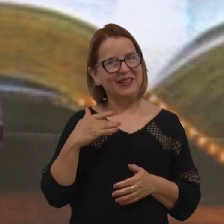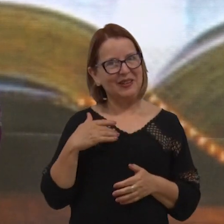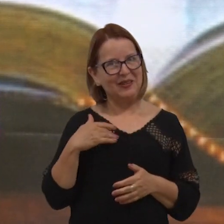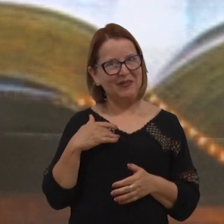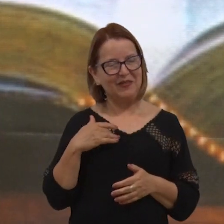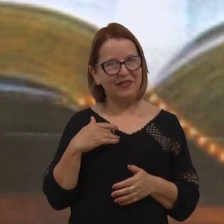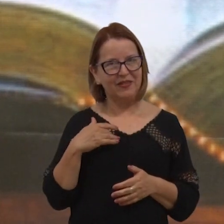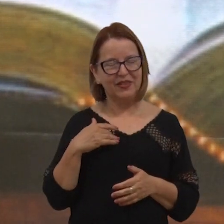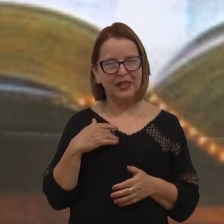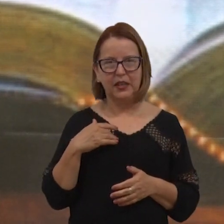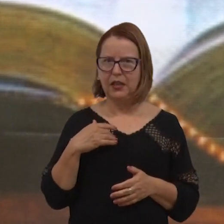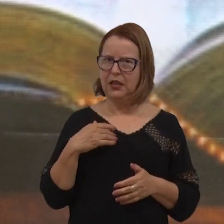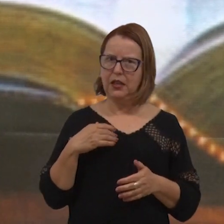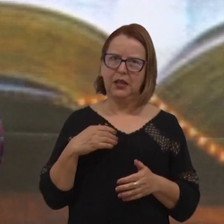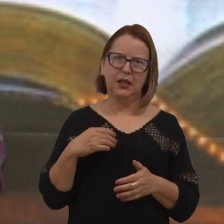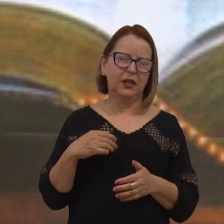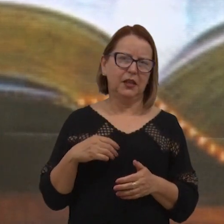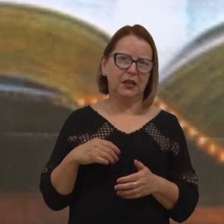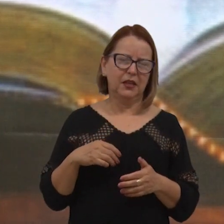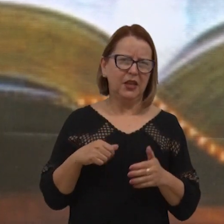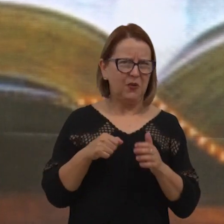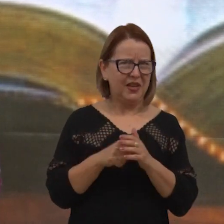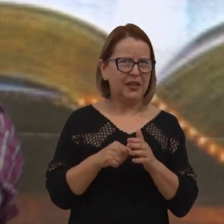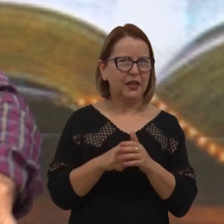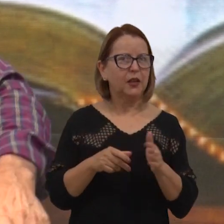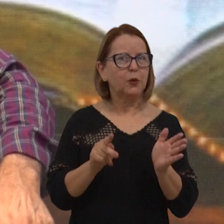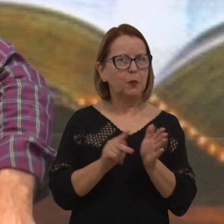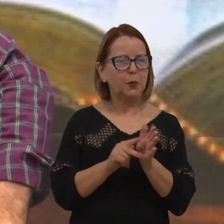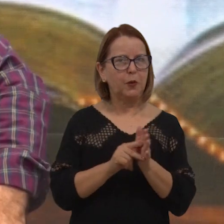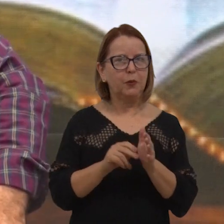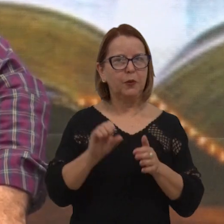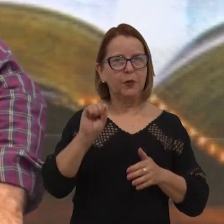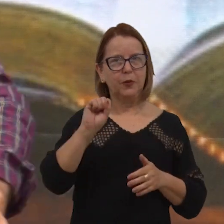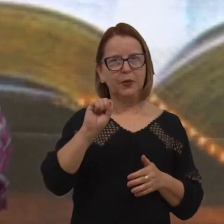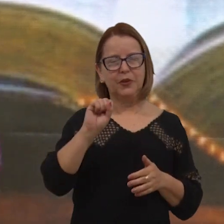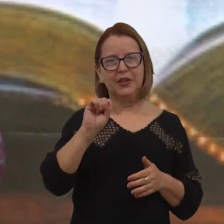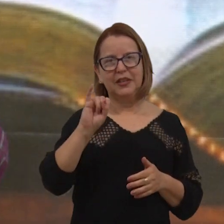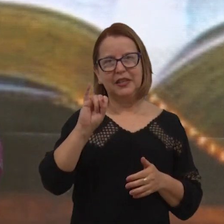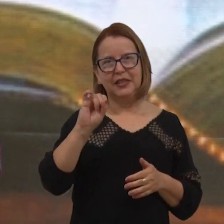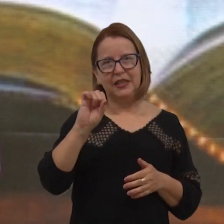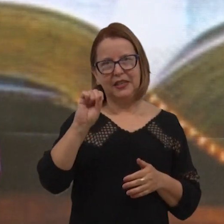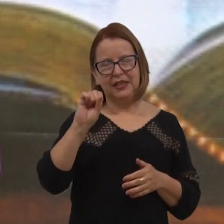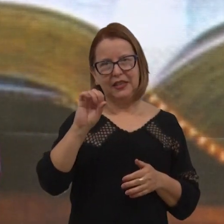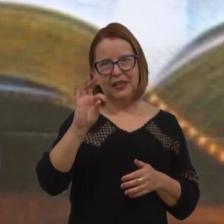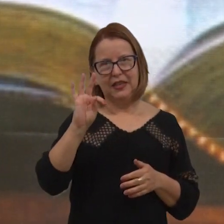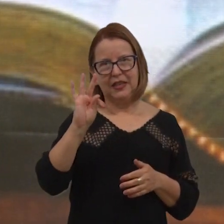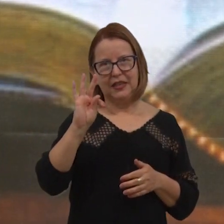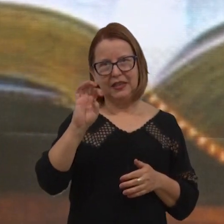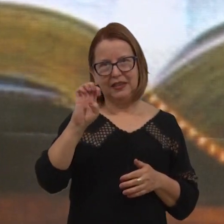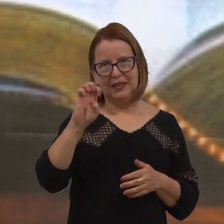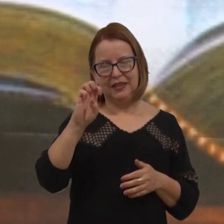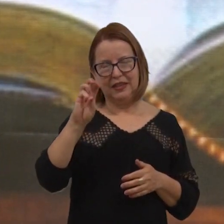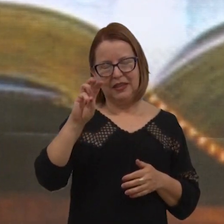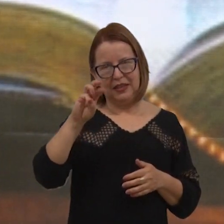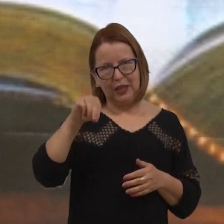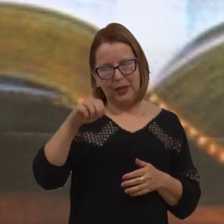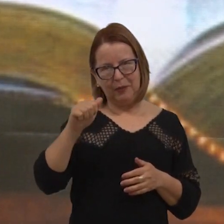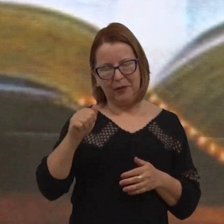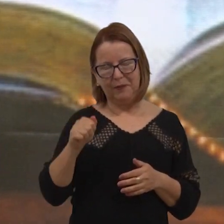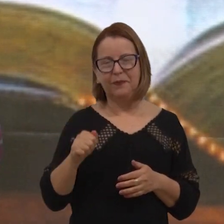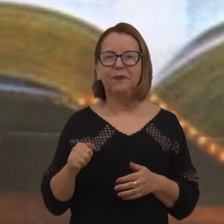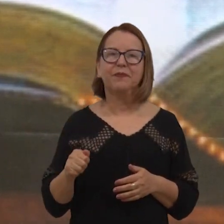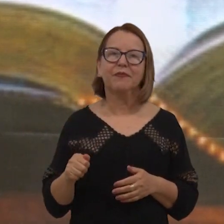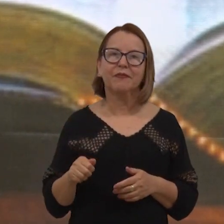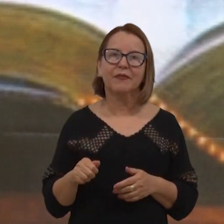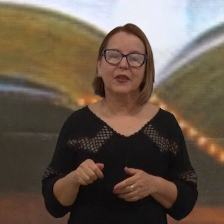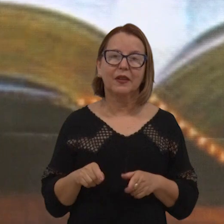sadio, e não ele vai estar atacando o próprio sistema. Então, meus irmãos, o Evangelho e a simplicidade é algo muito sério.